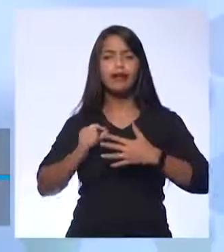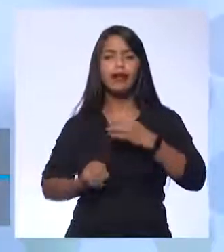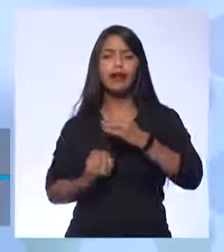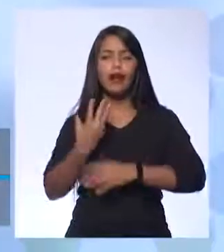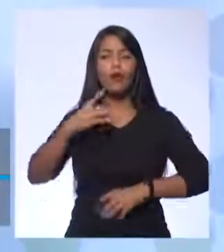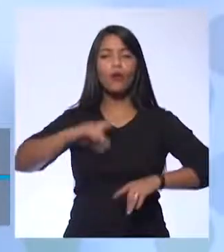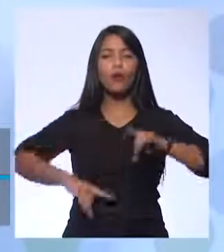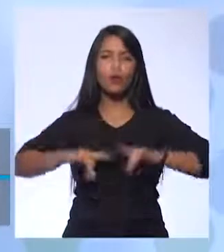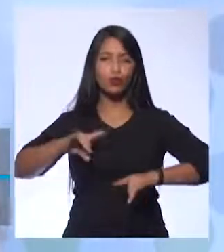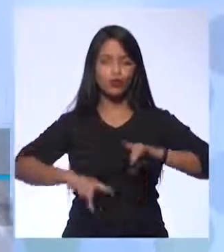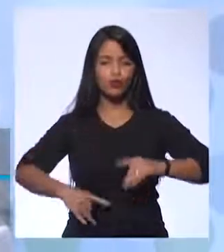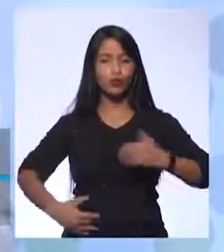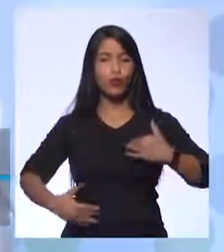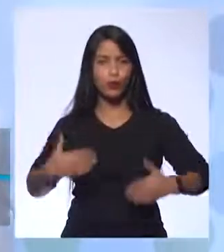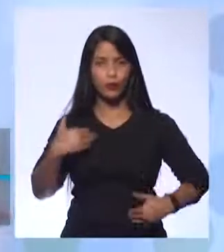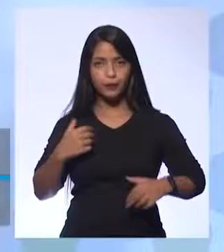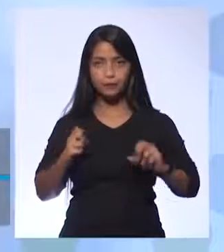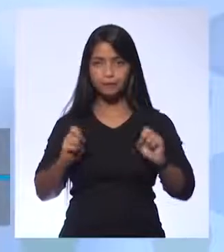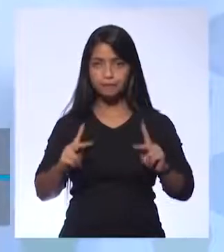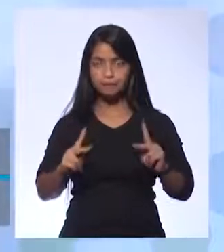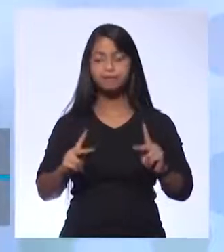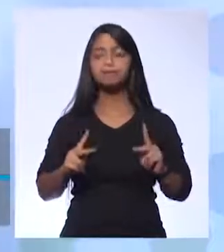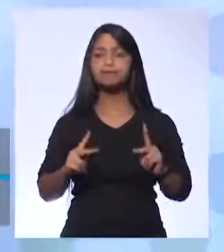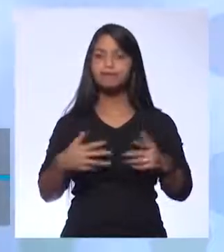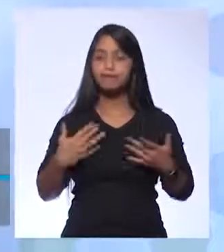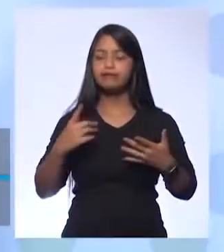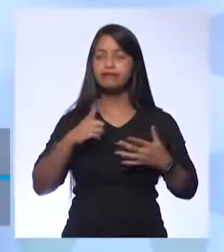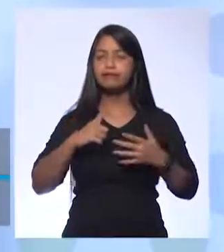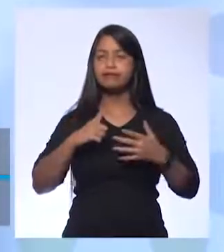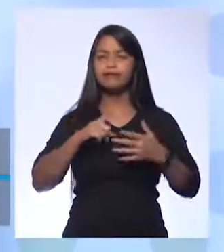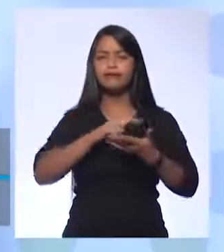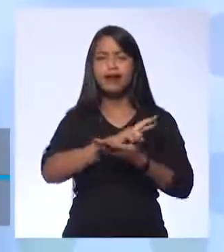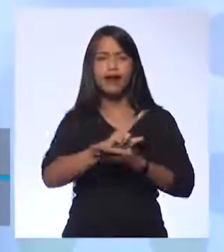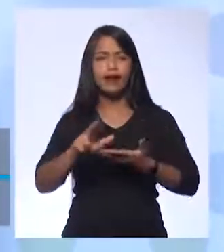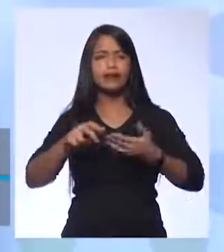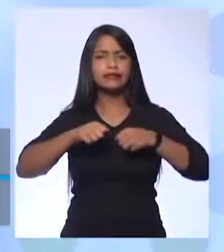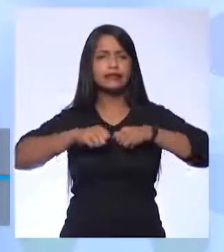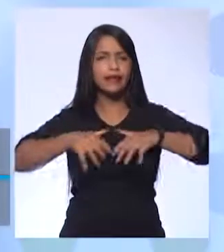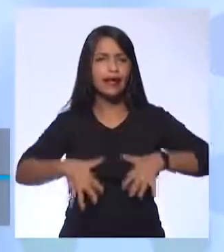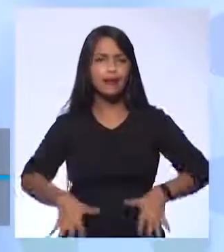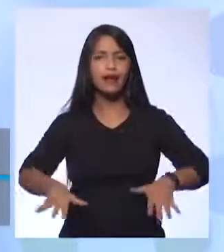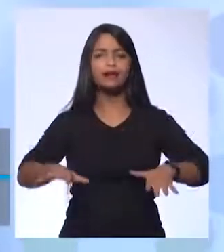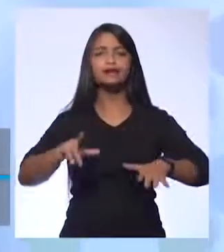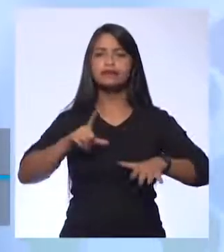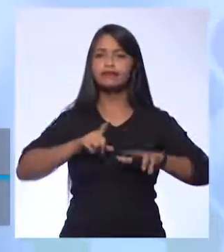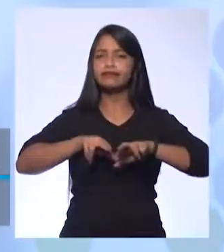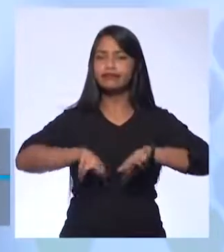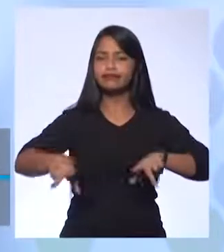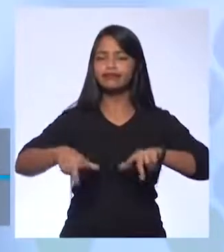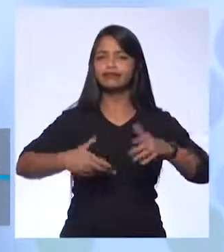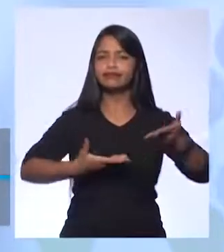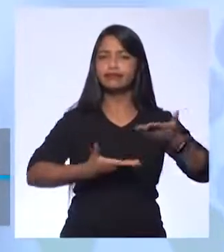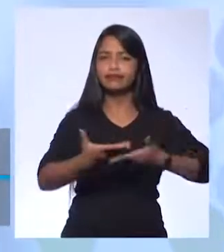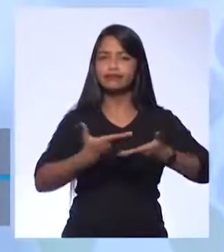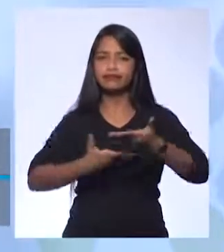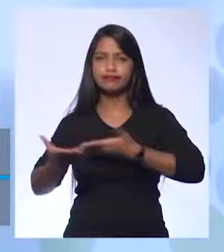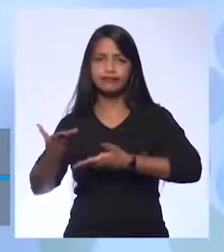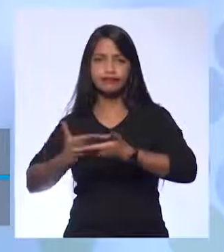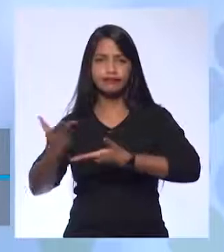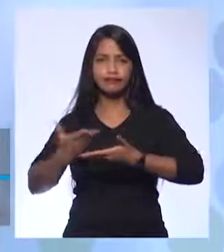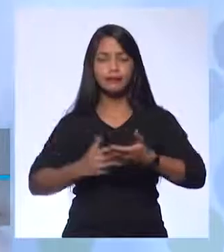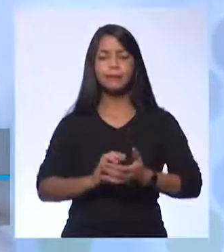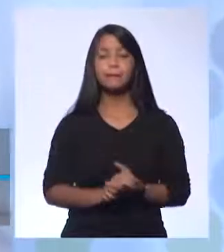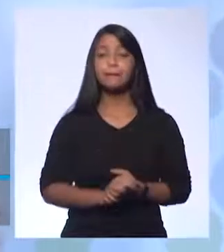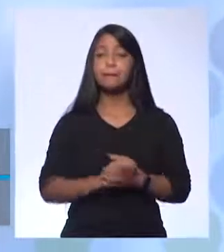corpo. Tá bom? Falamos ainda da interação, então, de alguns sistemas. Muito bem. Agora eu quero